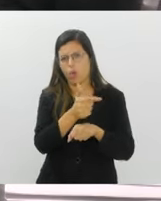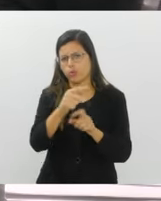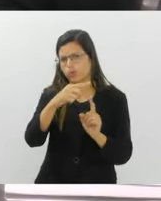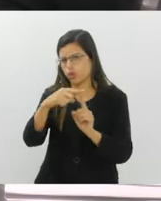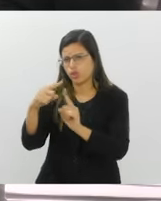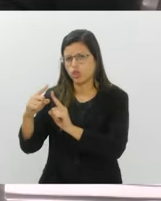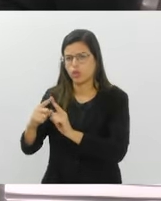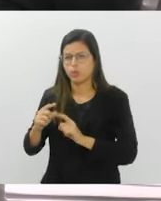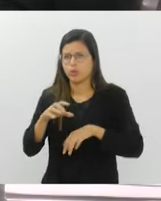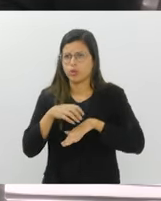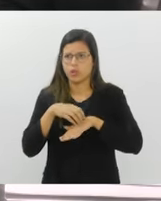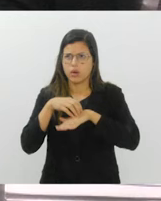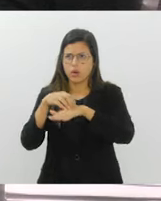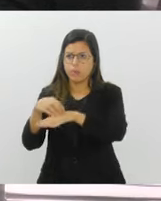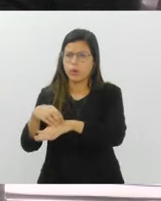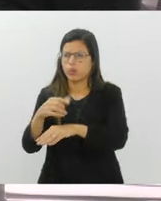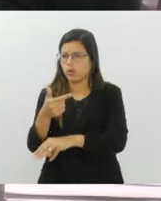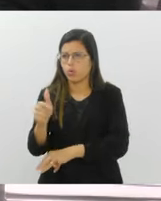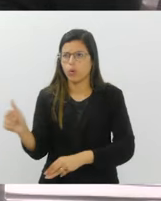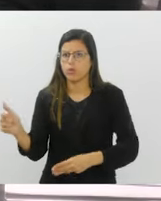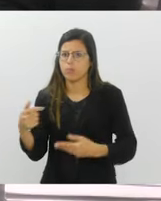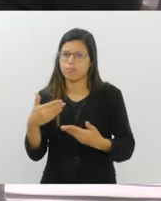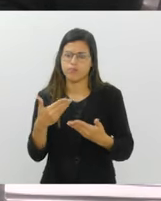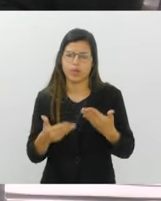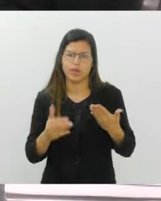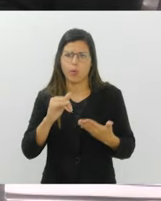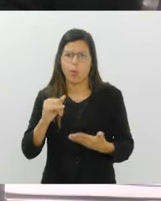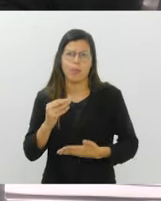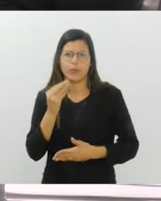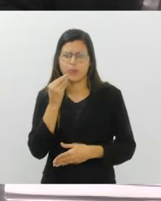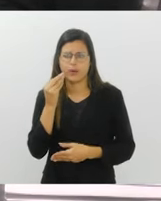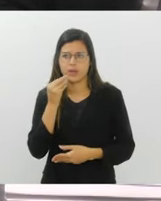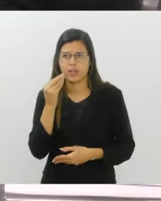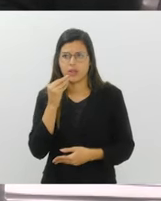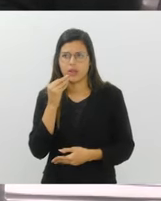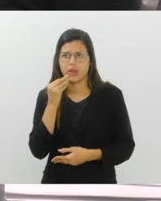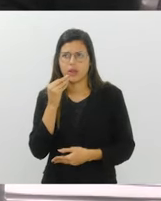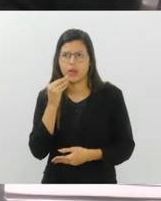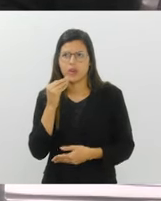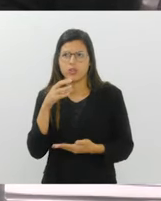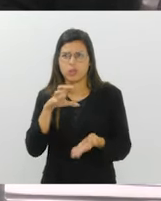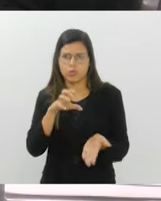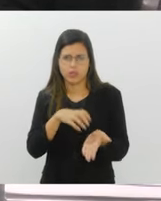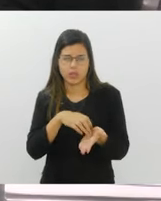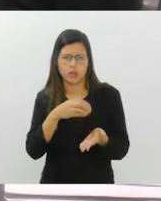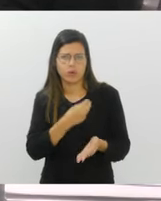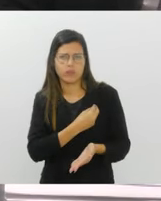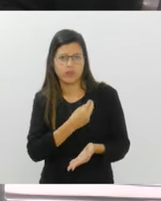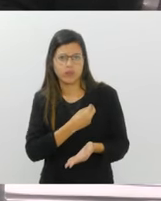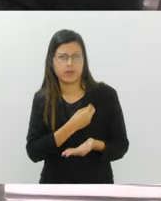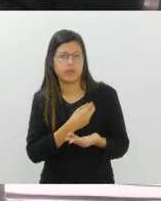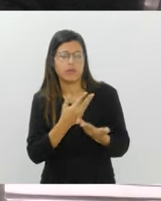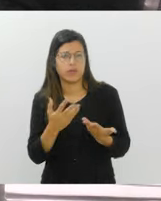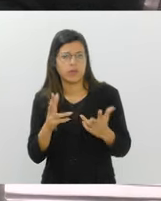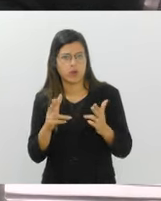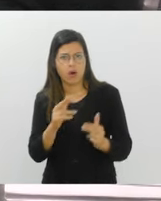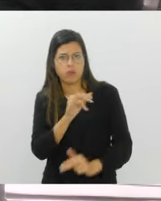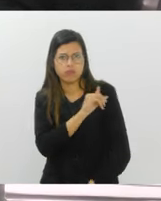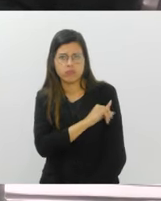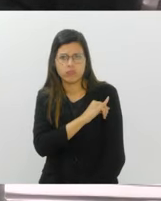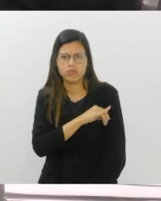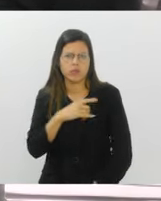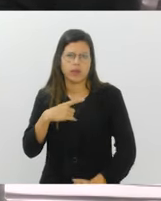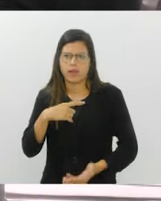e outros deixaram de ter as oportunidades que um centro vivo como o Rio de Janeiro, cheio de serviços e de